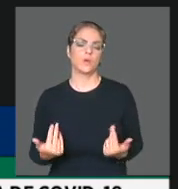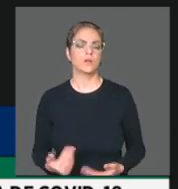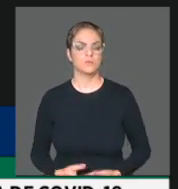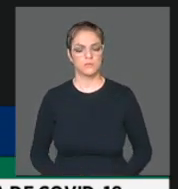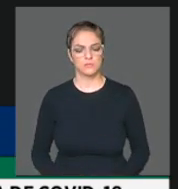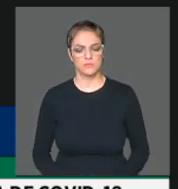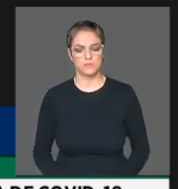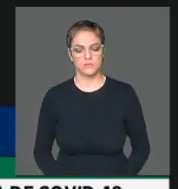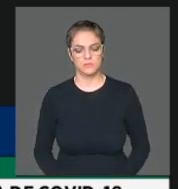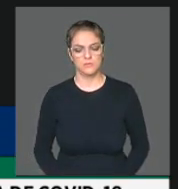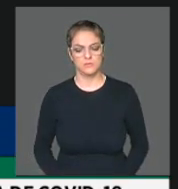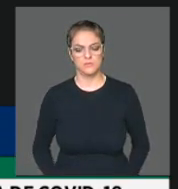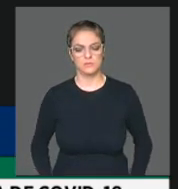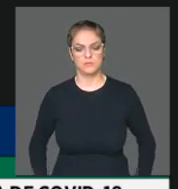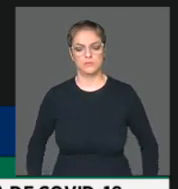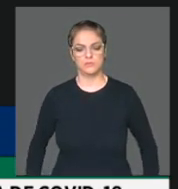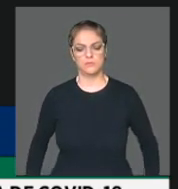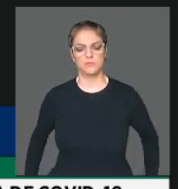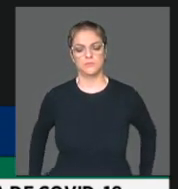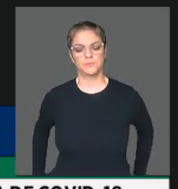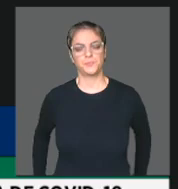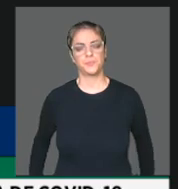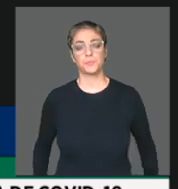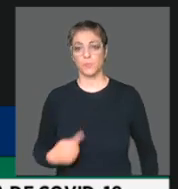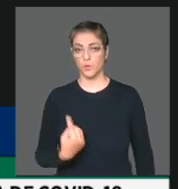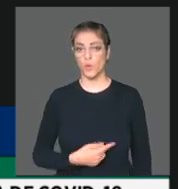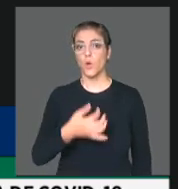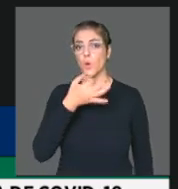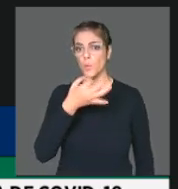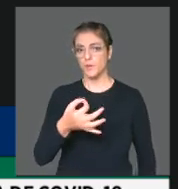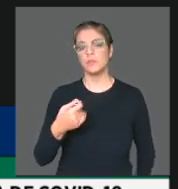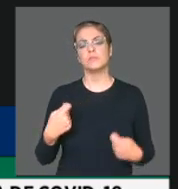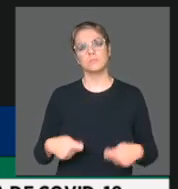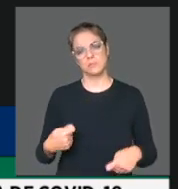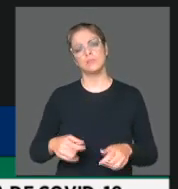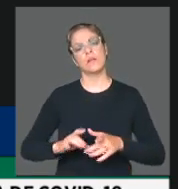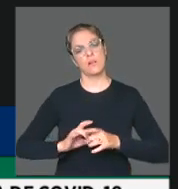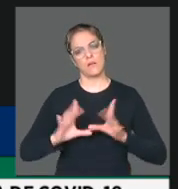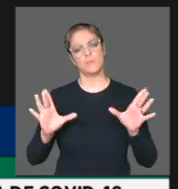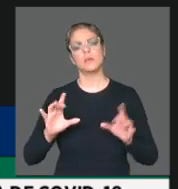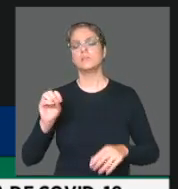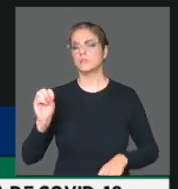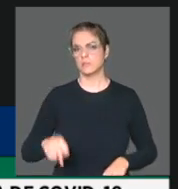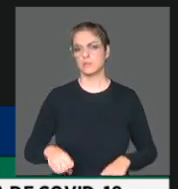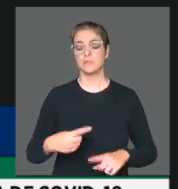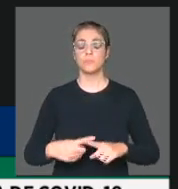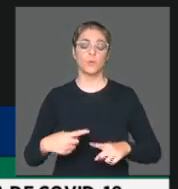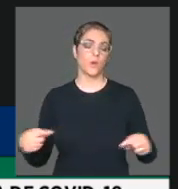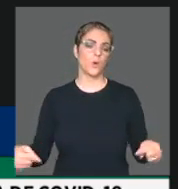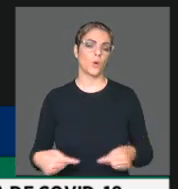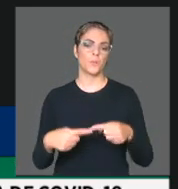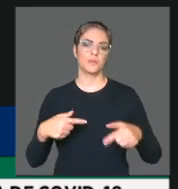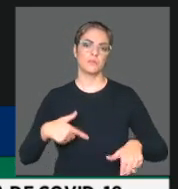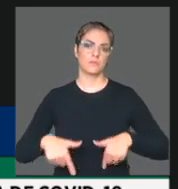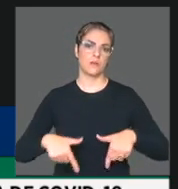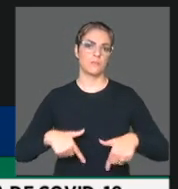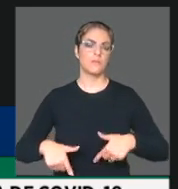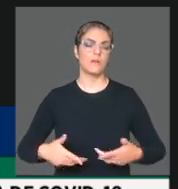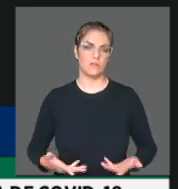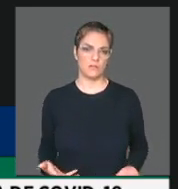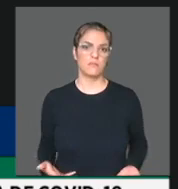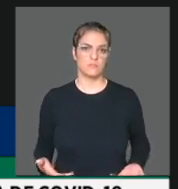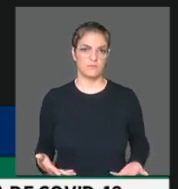opinião. Isso sim, porque nós exercemos um papel importante nesse sentido. É a única proteção. Todas as outras, nós